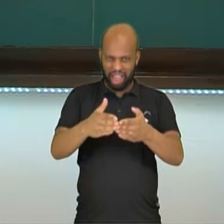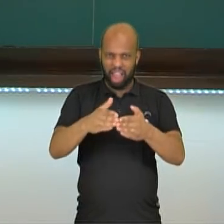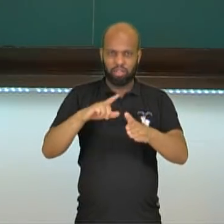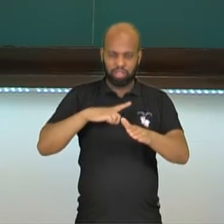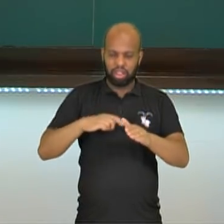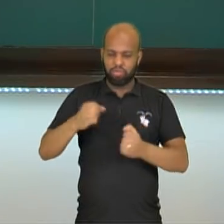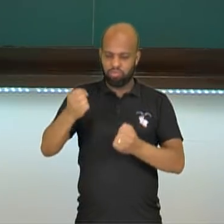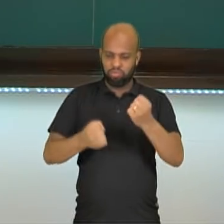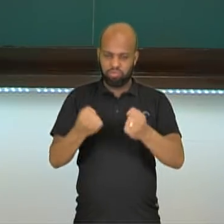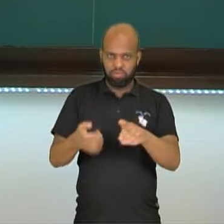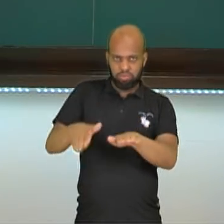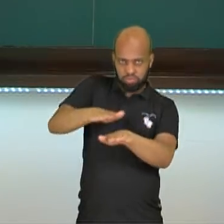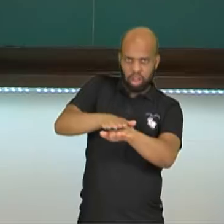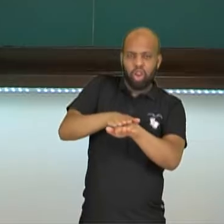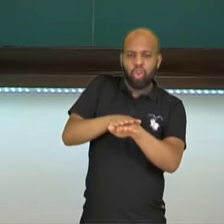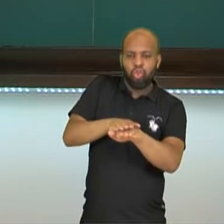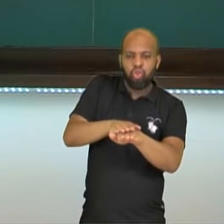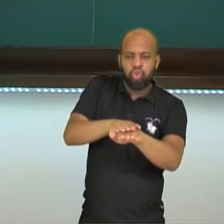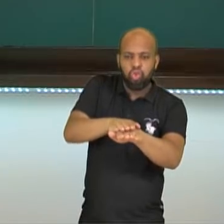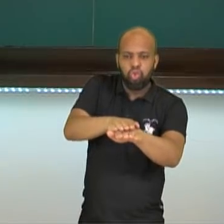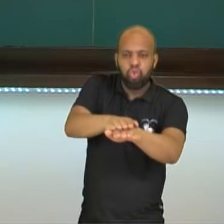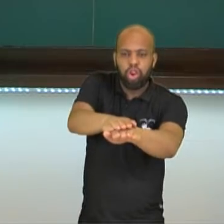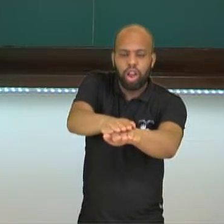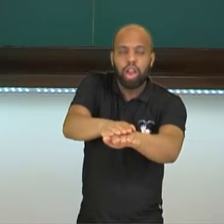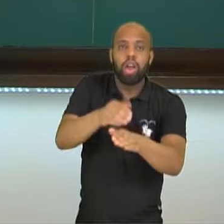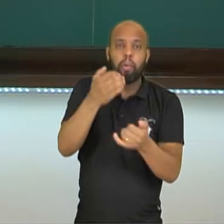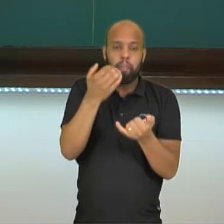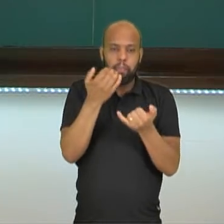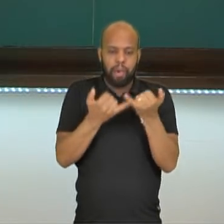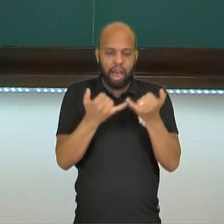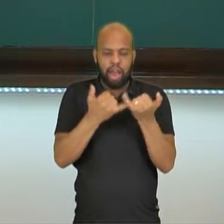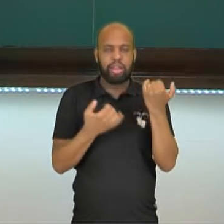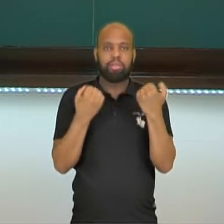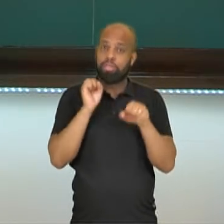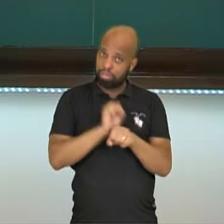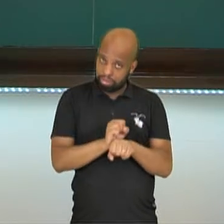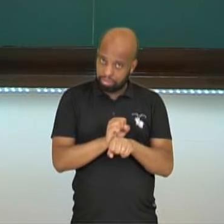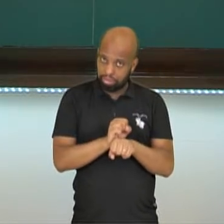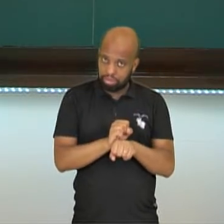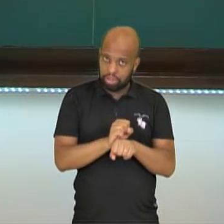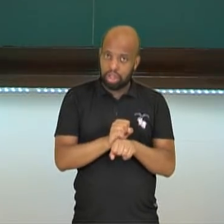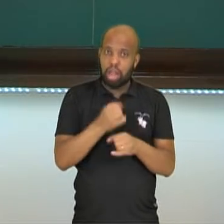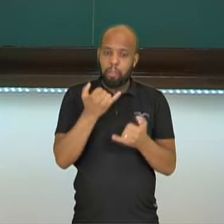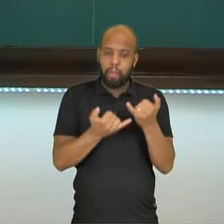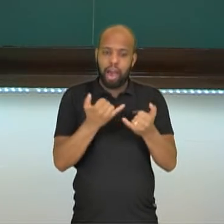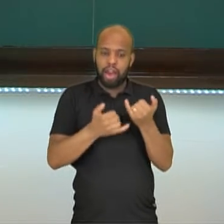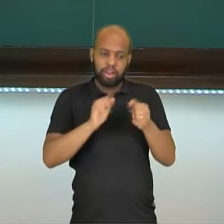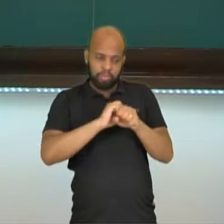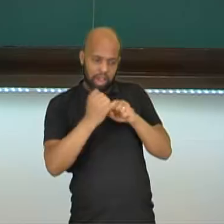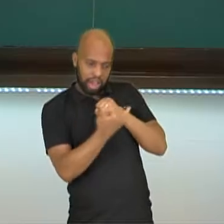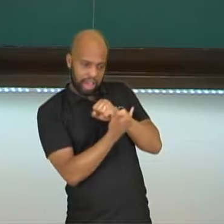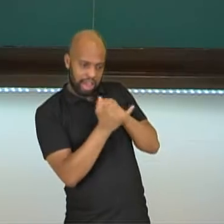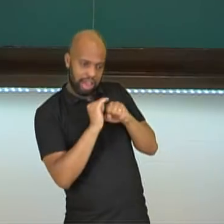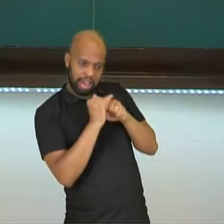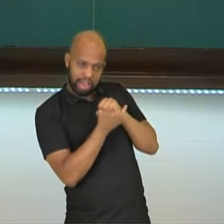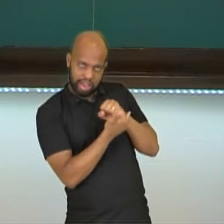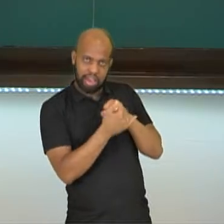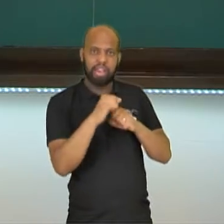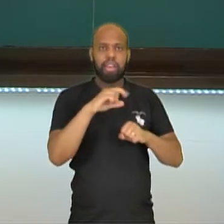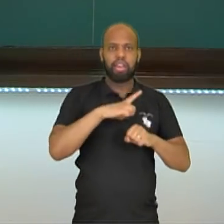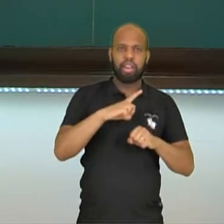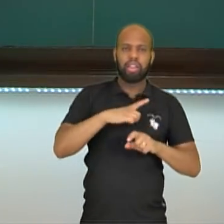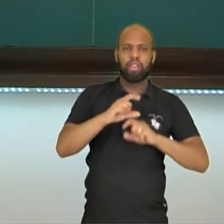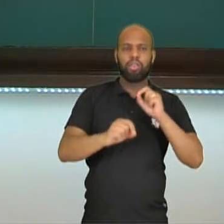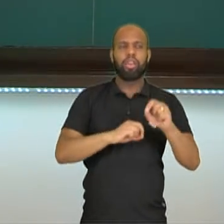você aprecia a paisagem, parece que você está parado. Parece que, por exemplo, uma ilha que tem ali, certo? Essa